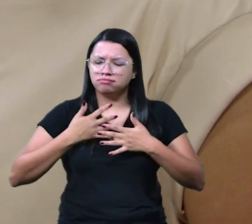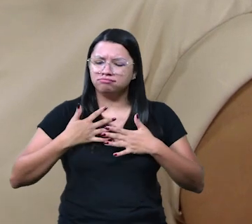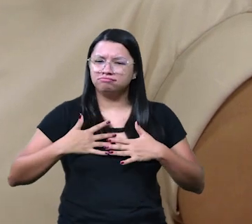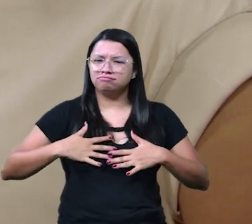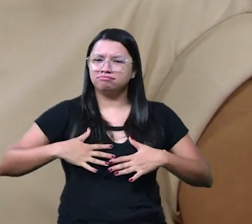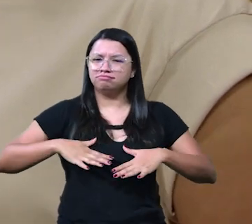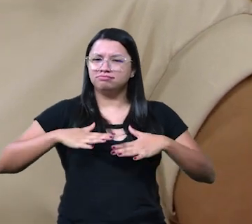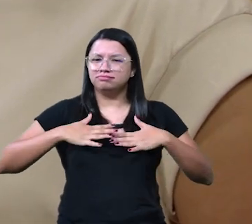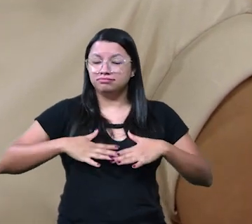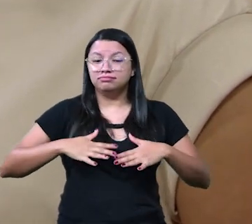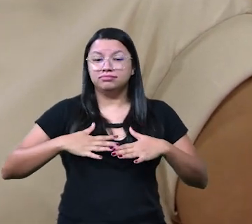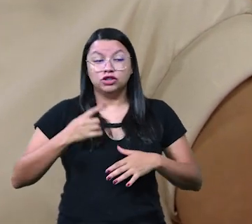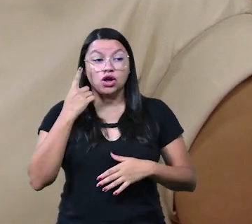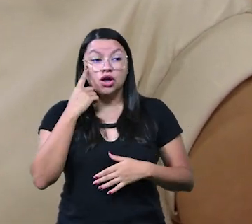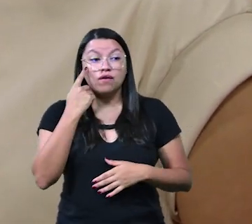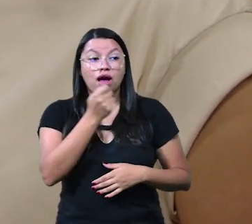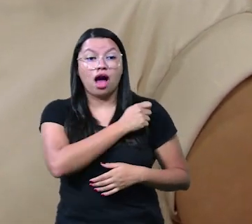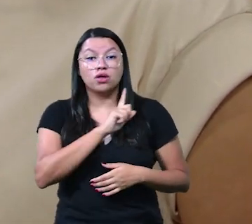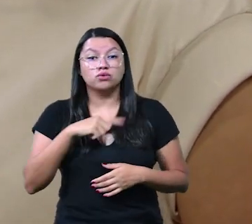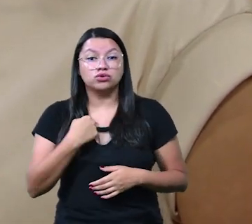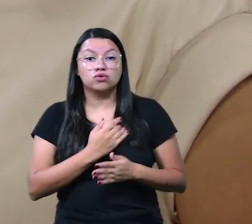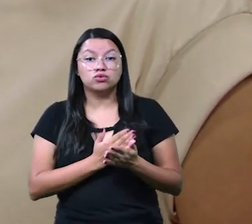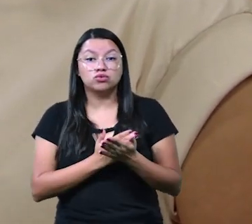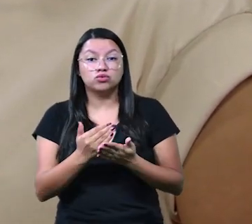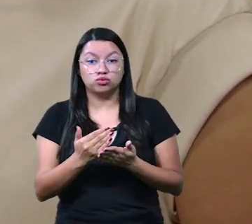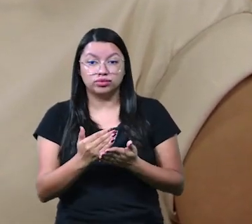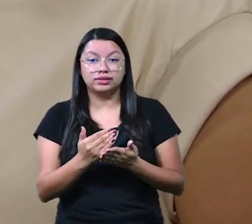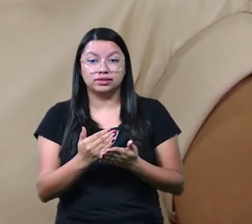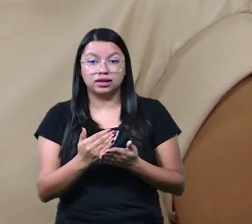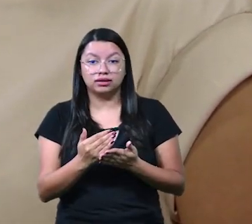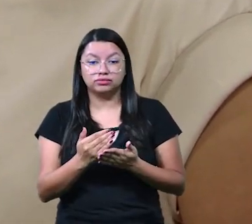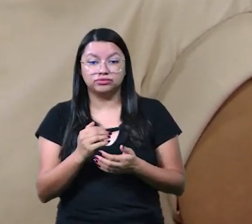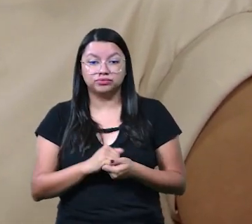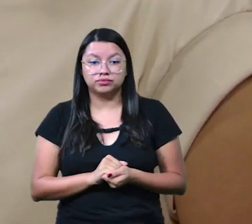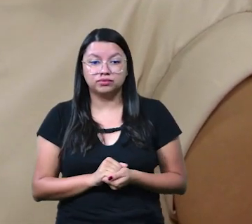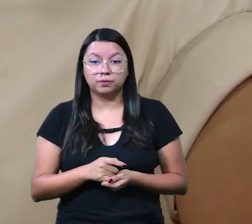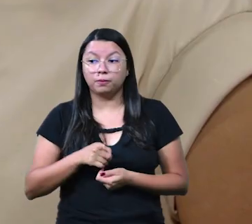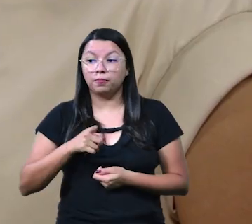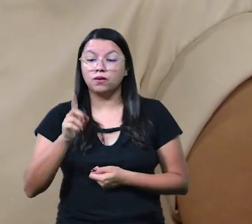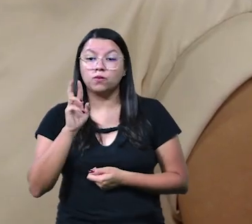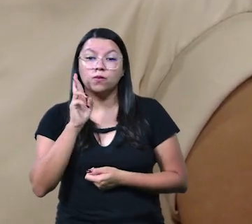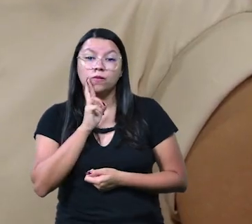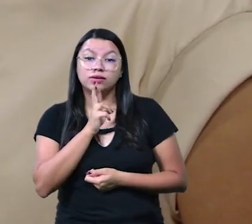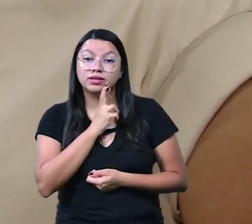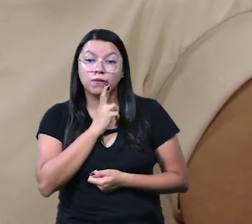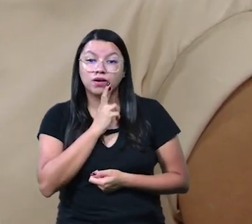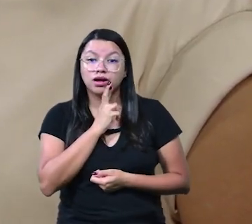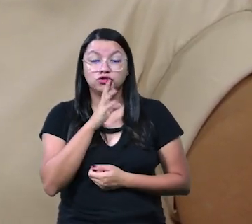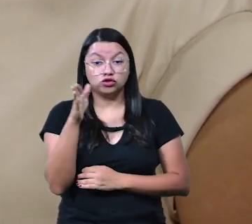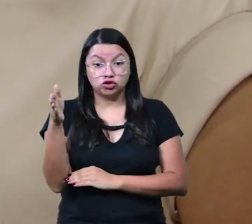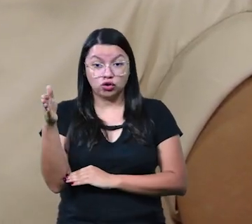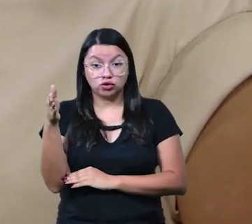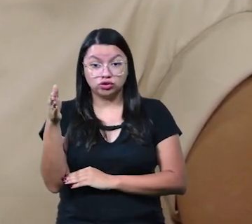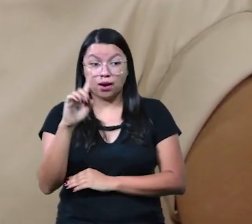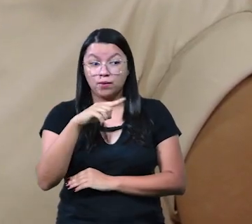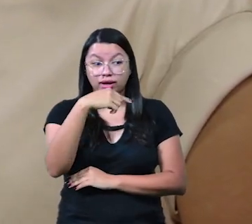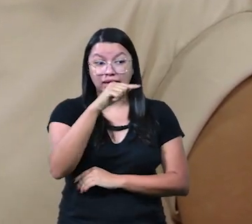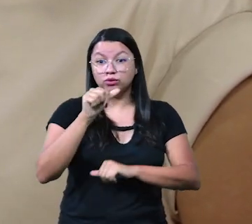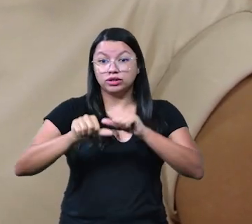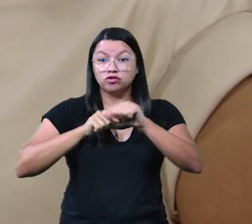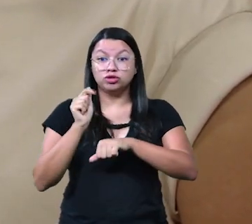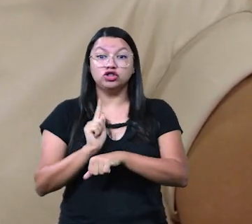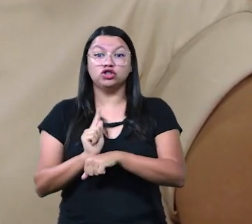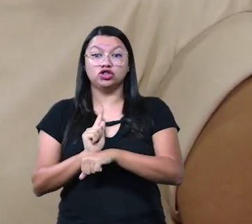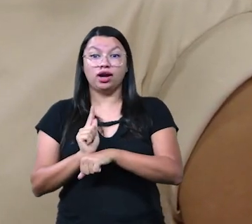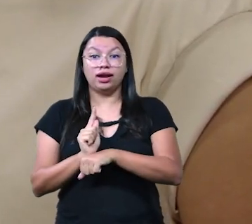Então a gente vê, por exemplo, estudantes nossos começando como cumim, né, em um restaurante de hotel e depois virando gerente de alimentos